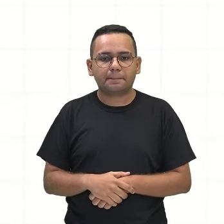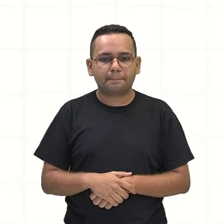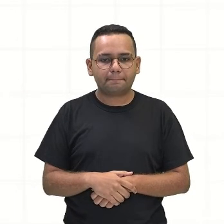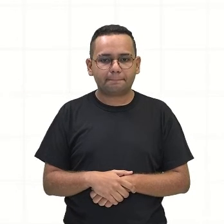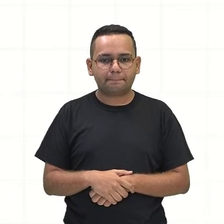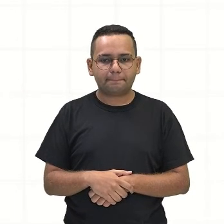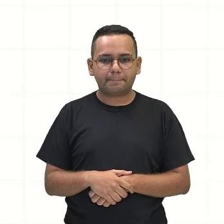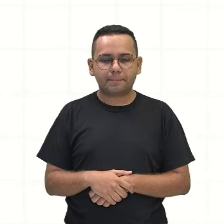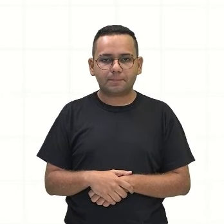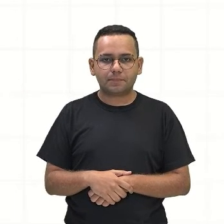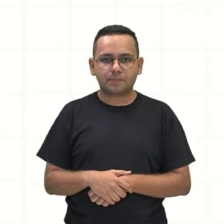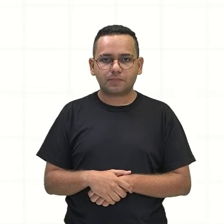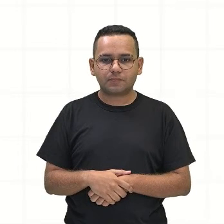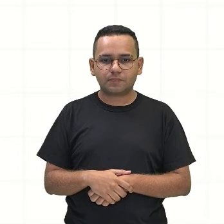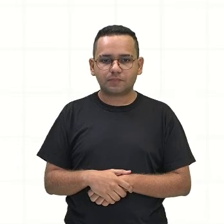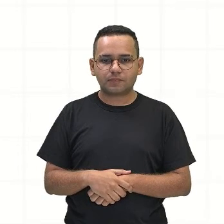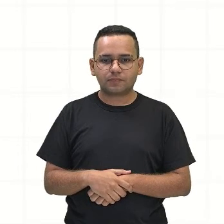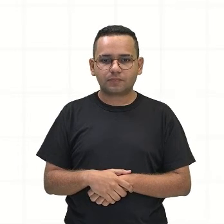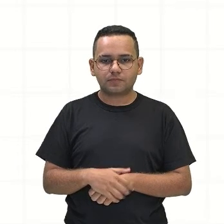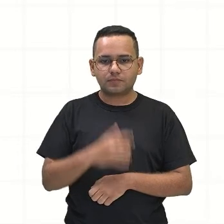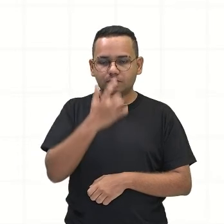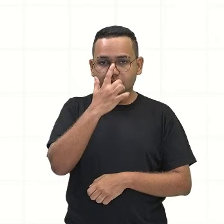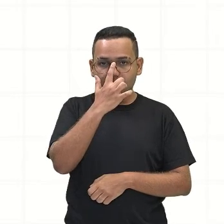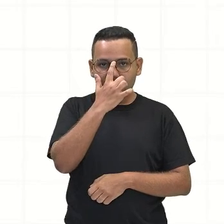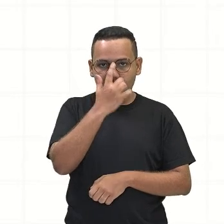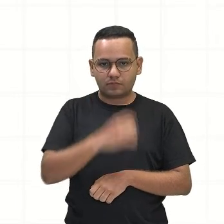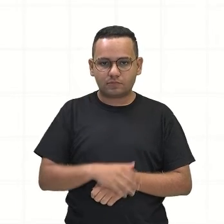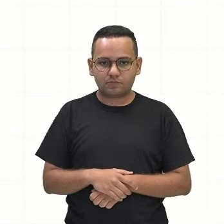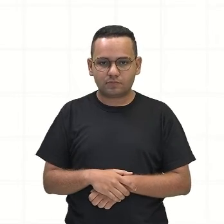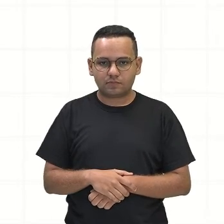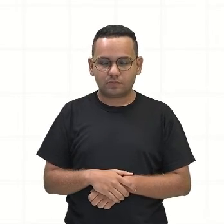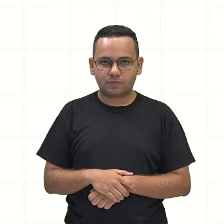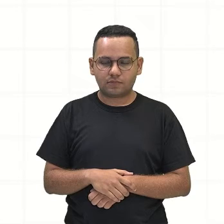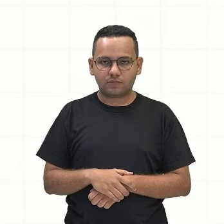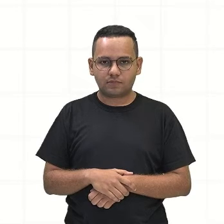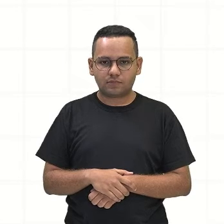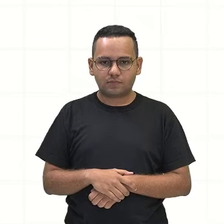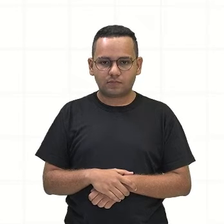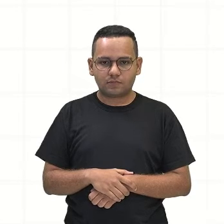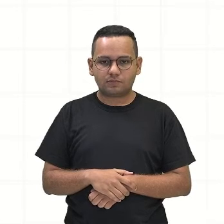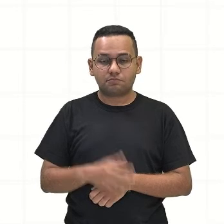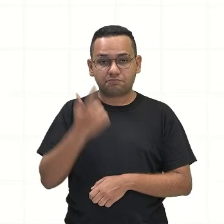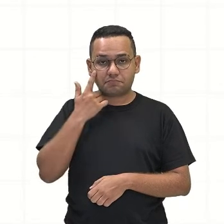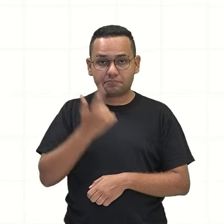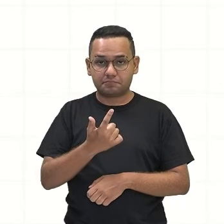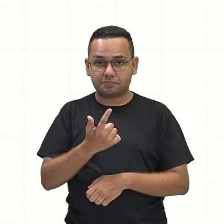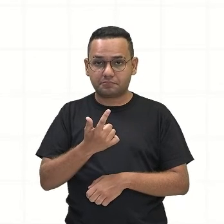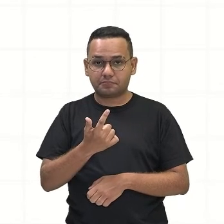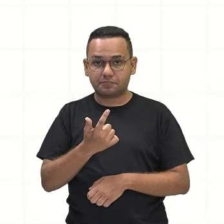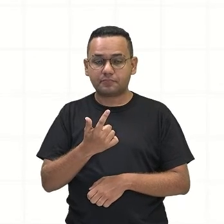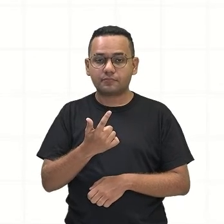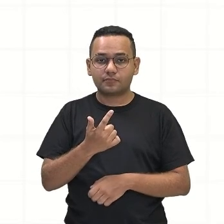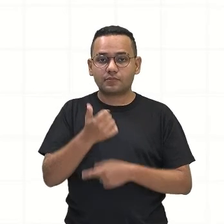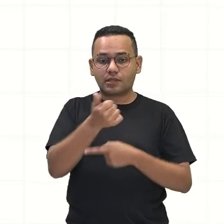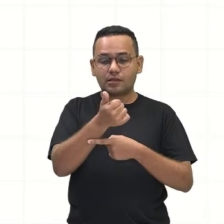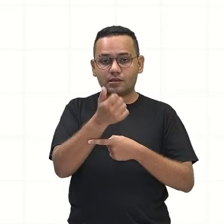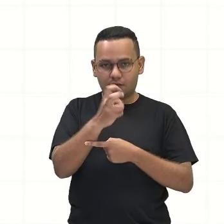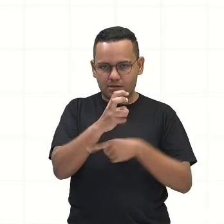Aqui nas nossas frações, nós temos aqui, ó, 15 mais 10 é 25,